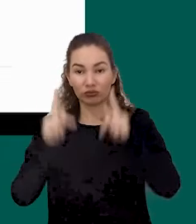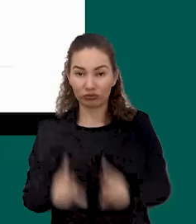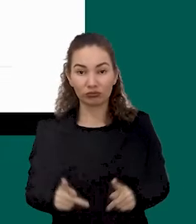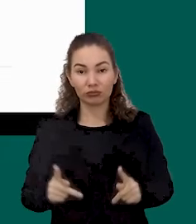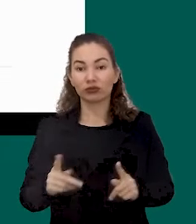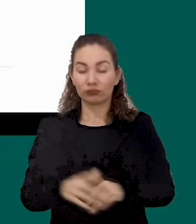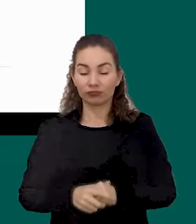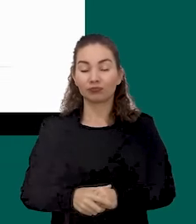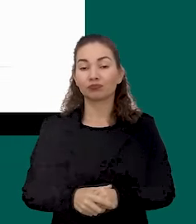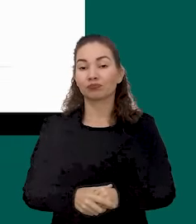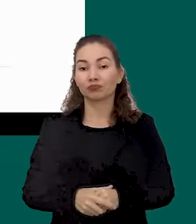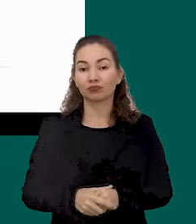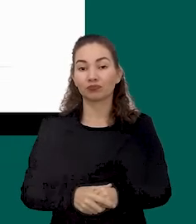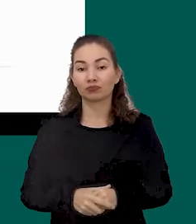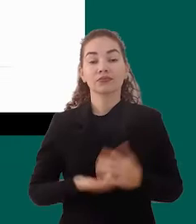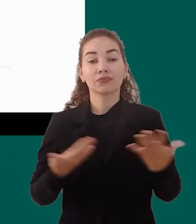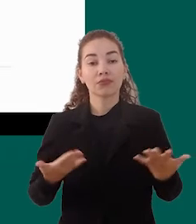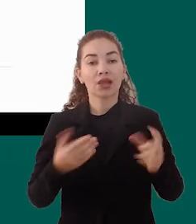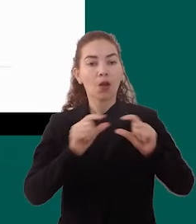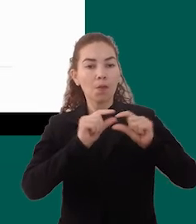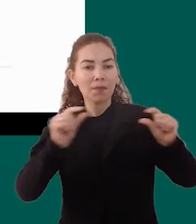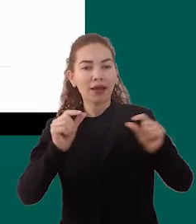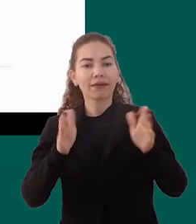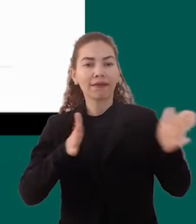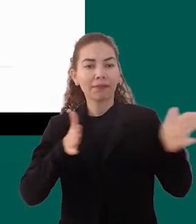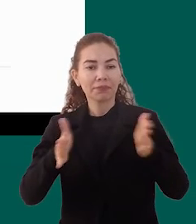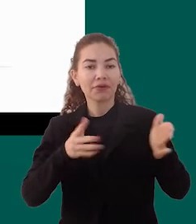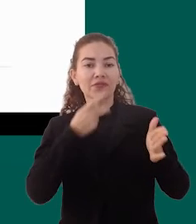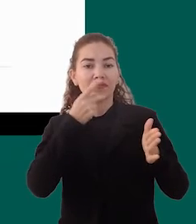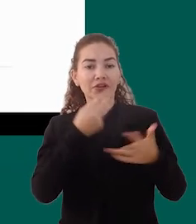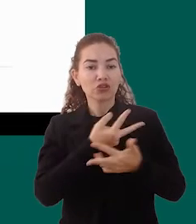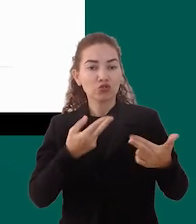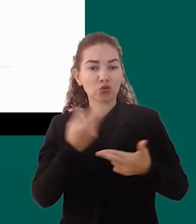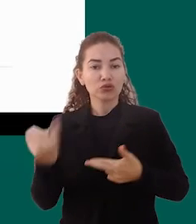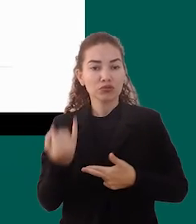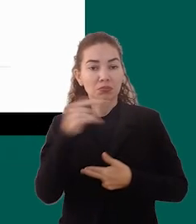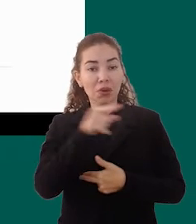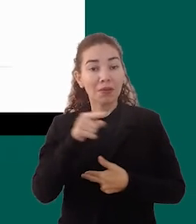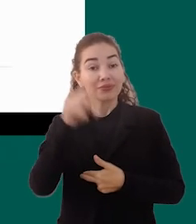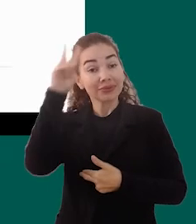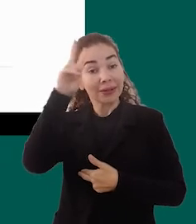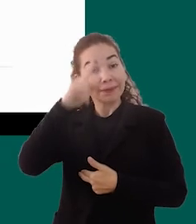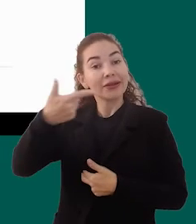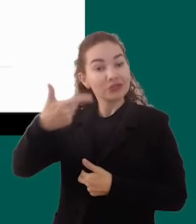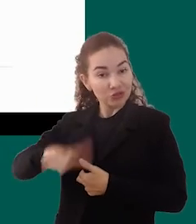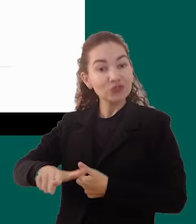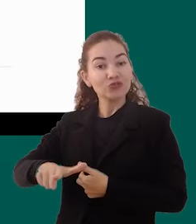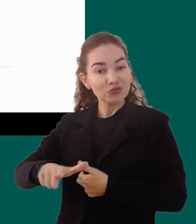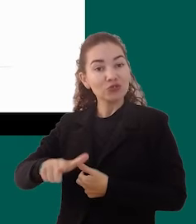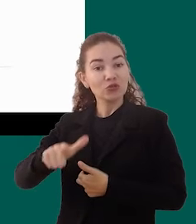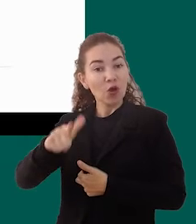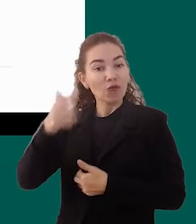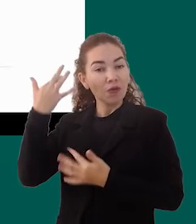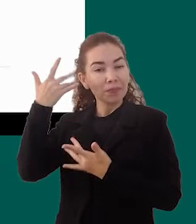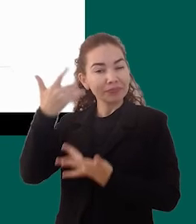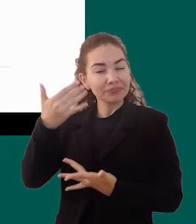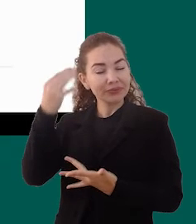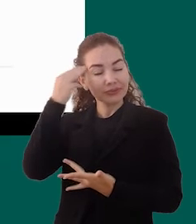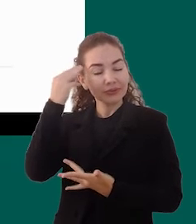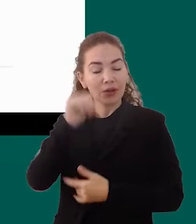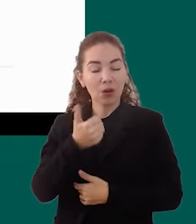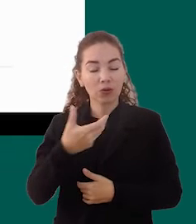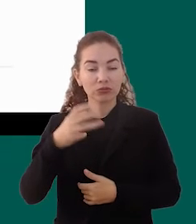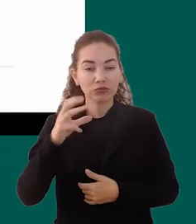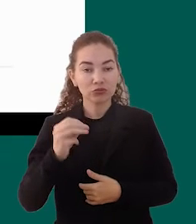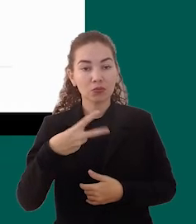única saída, tá? Uma linha do tempo falando de coisas importantes para vocês relembrarem aí, né, refrescarem na memória. Em 11 de